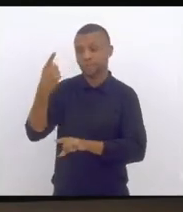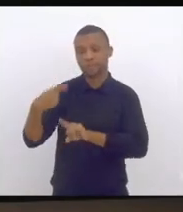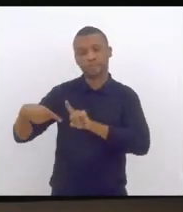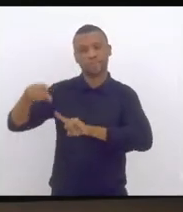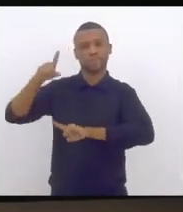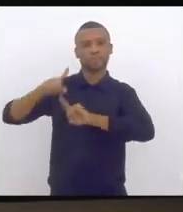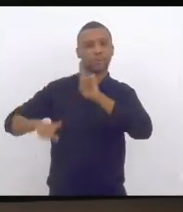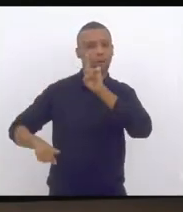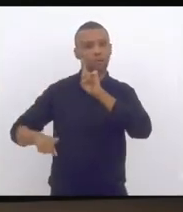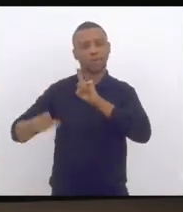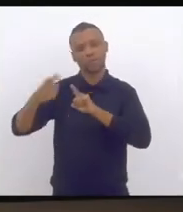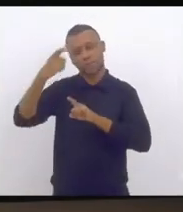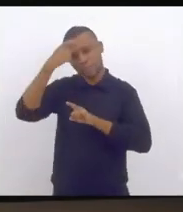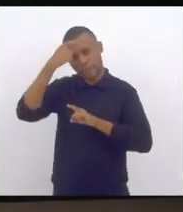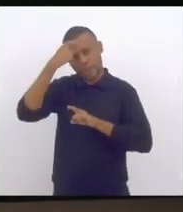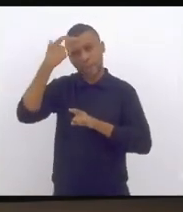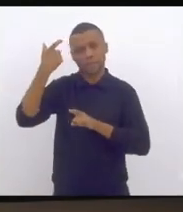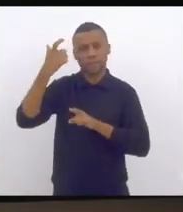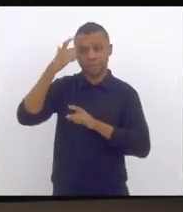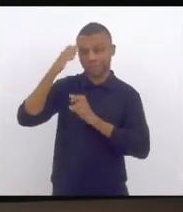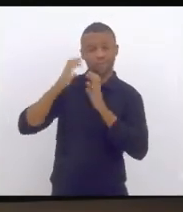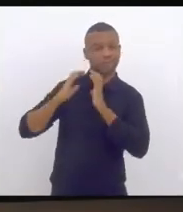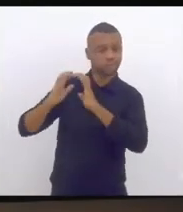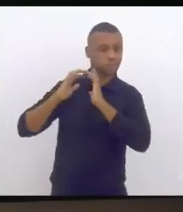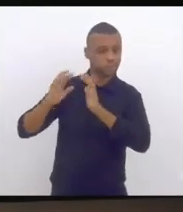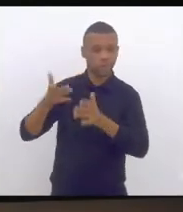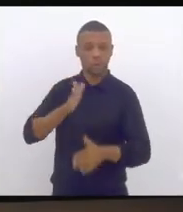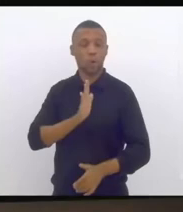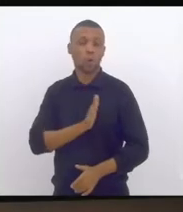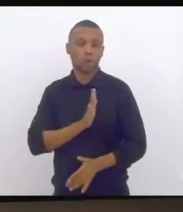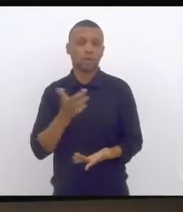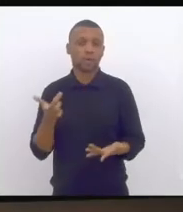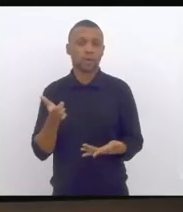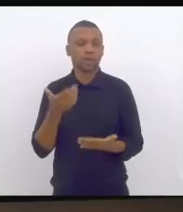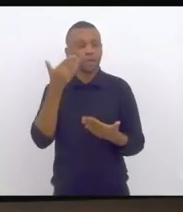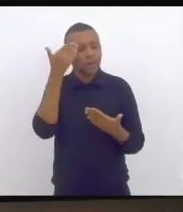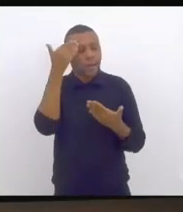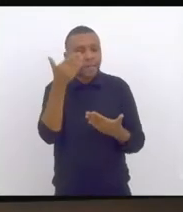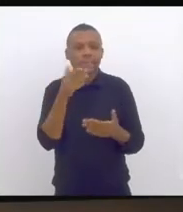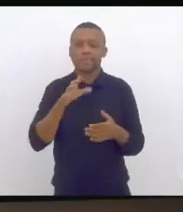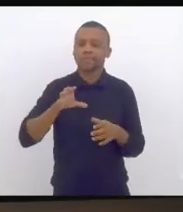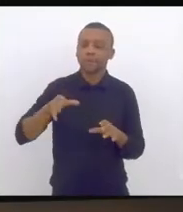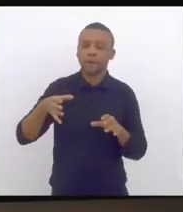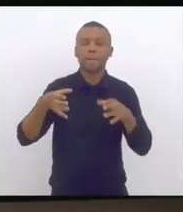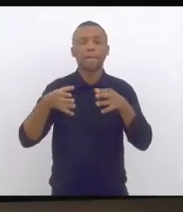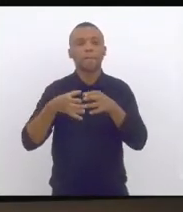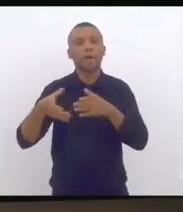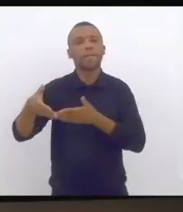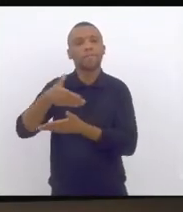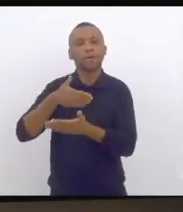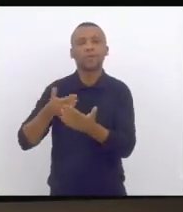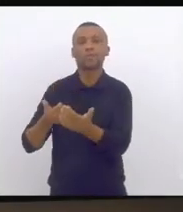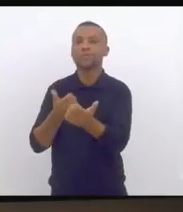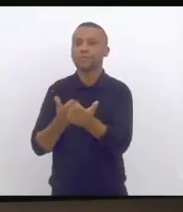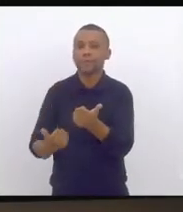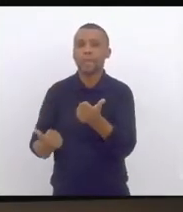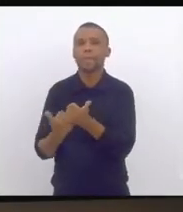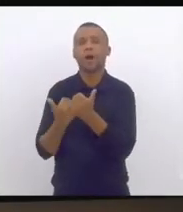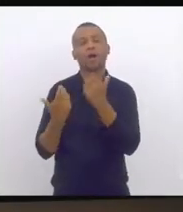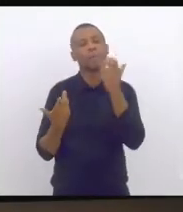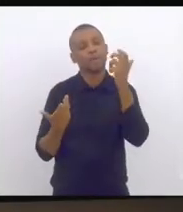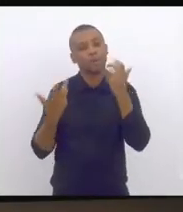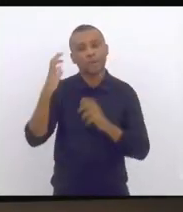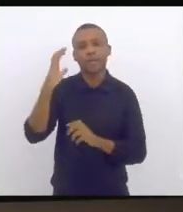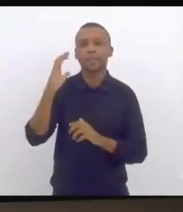de consciências e corações. Então, por isso, eu quero agradecer ao conjunto das juventudes pelo clima, dos